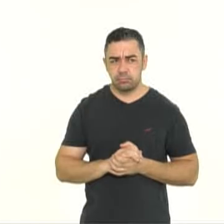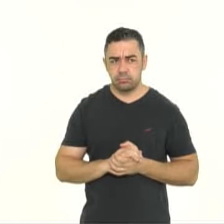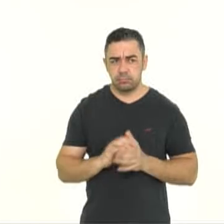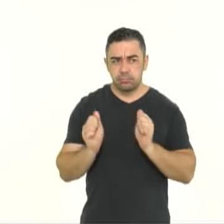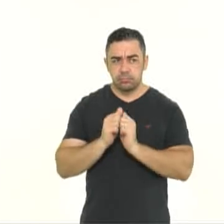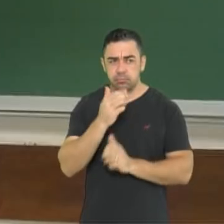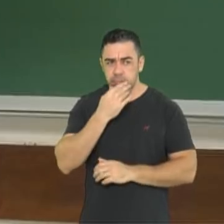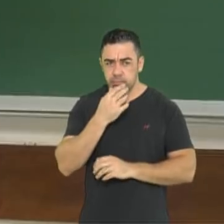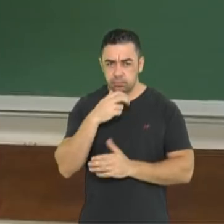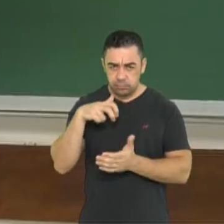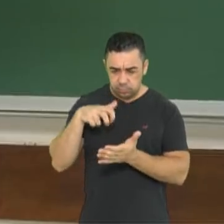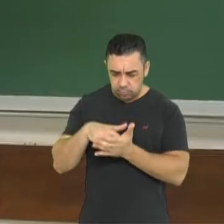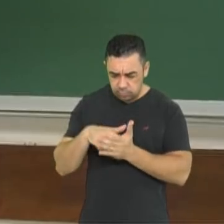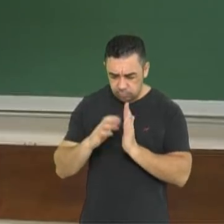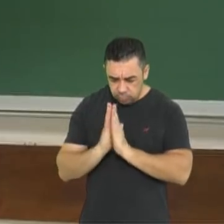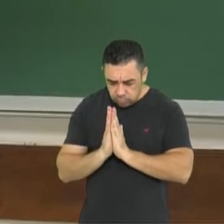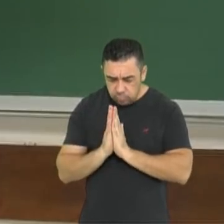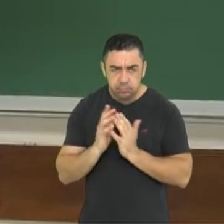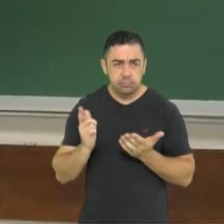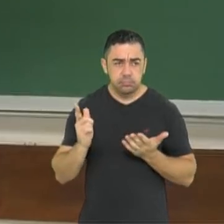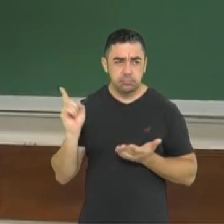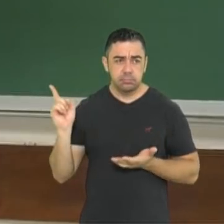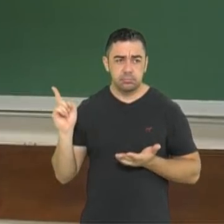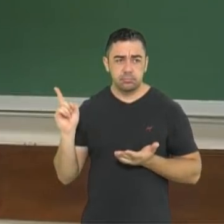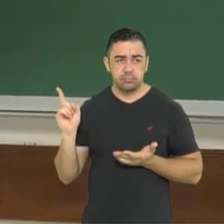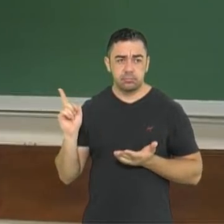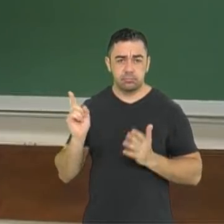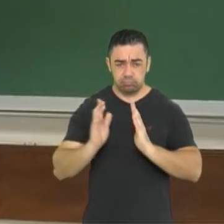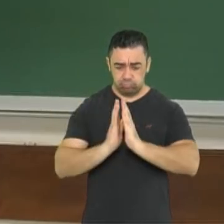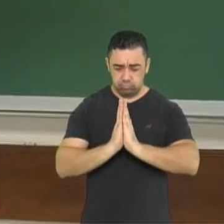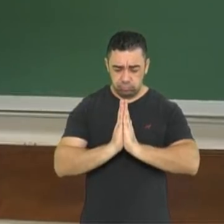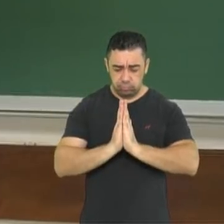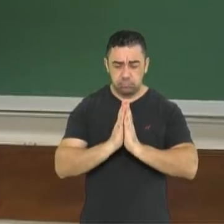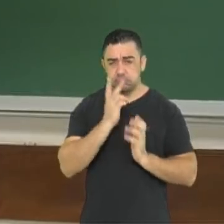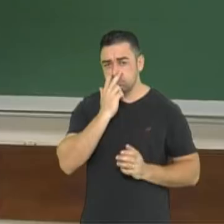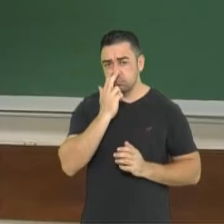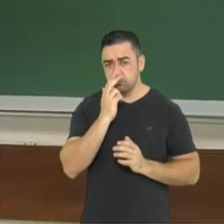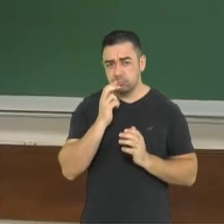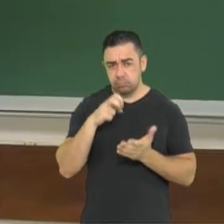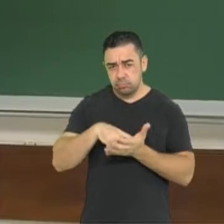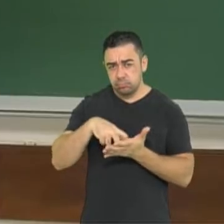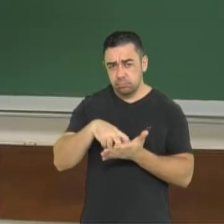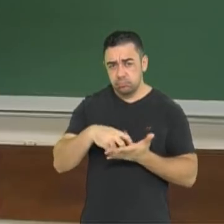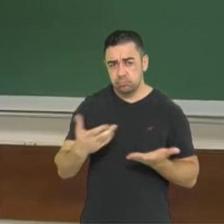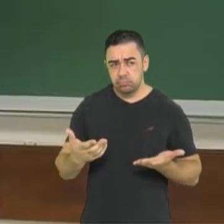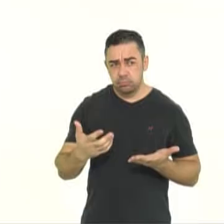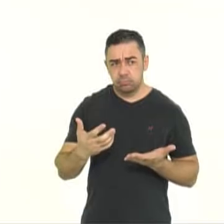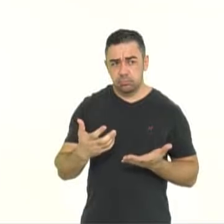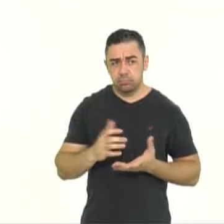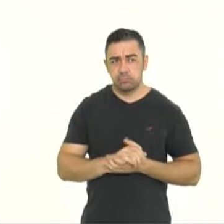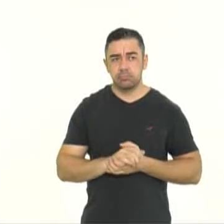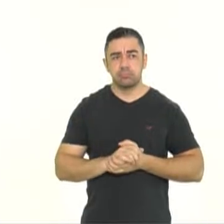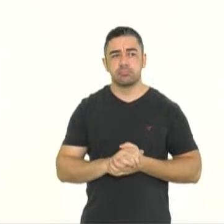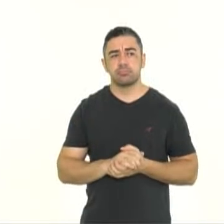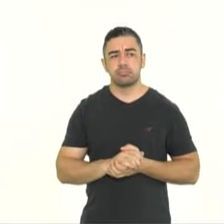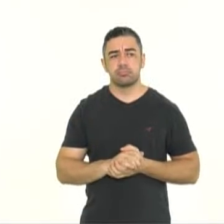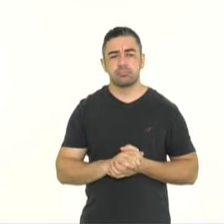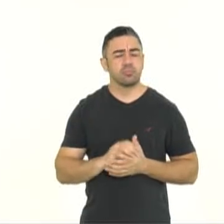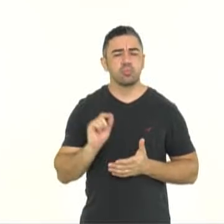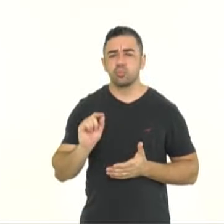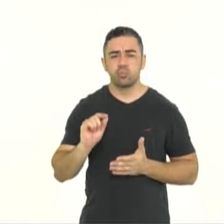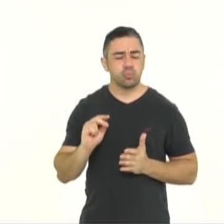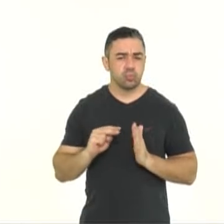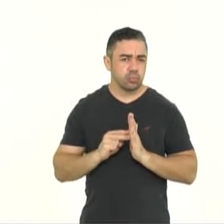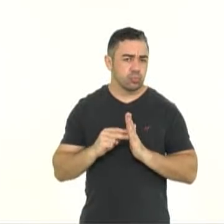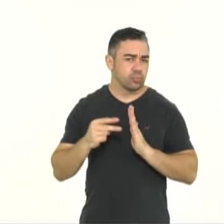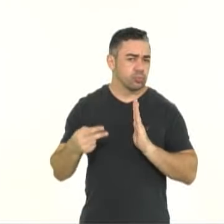Esse senhor aqui que está sentado, em formato de... parece que ele está rezando, em joelhos. O que